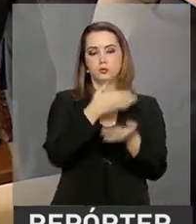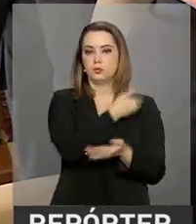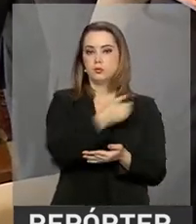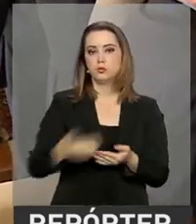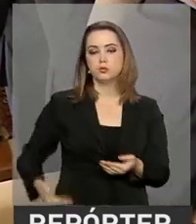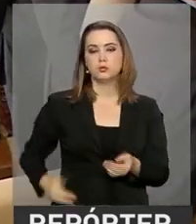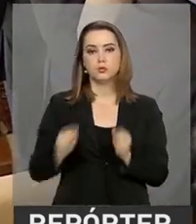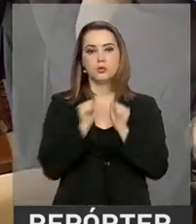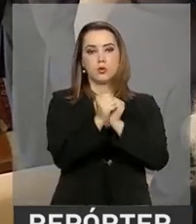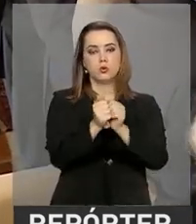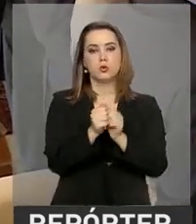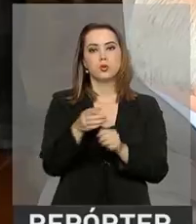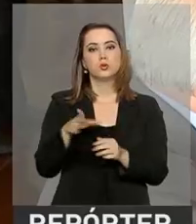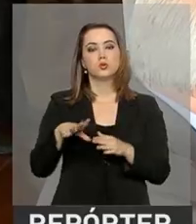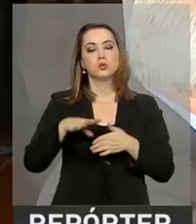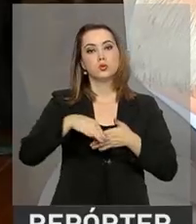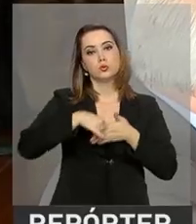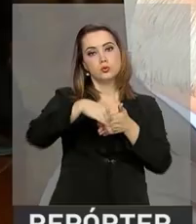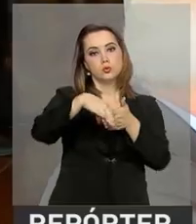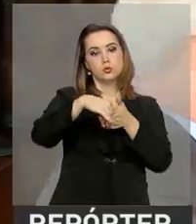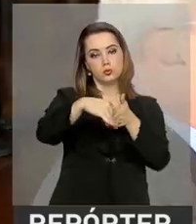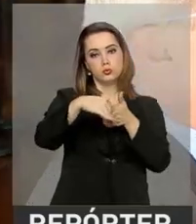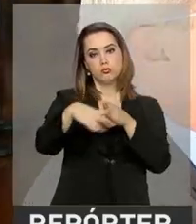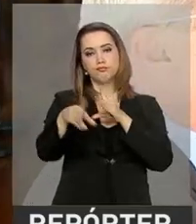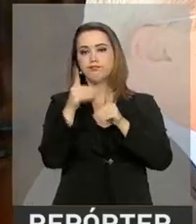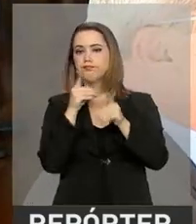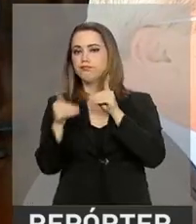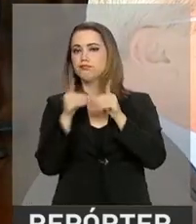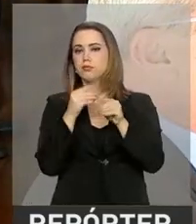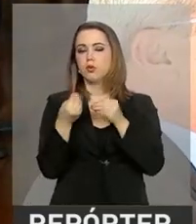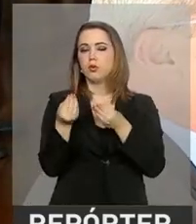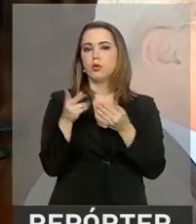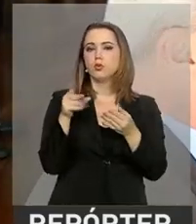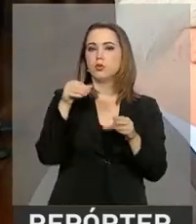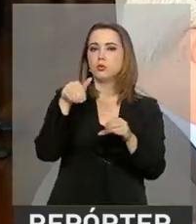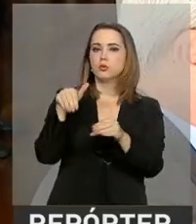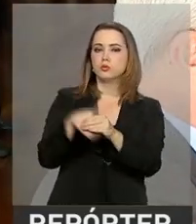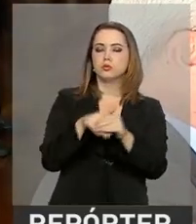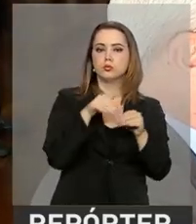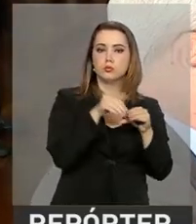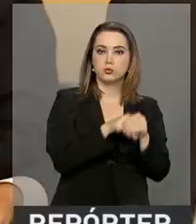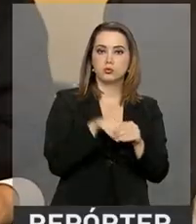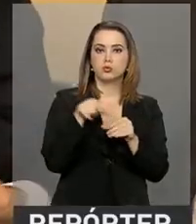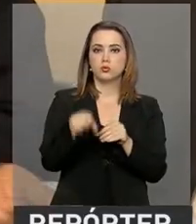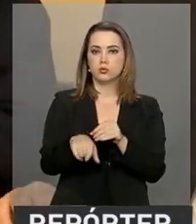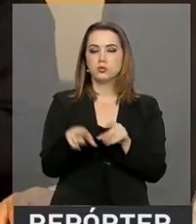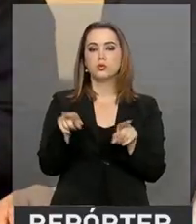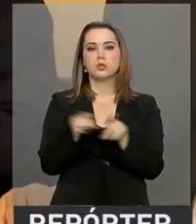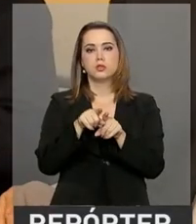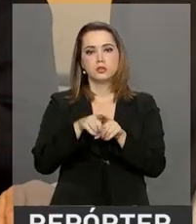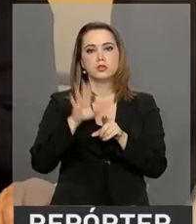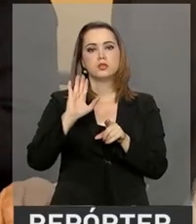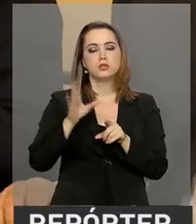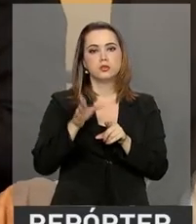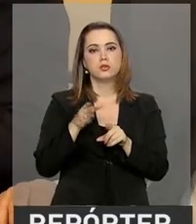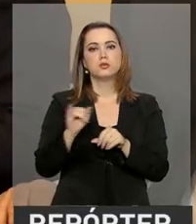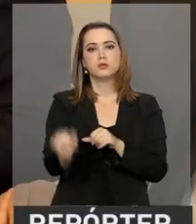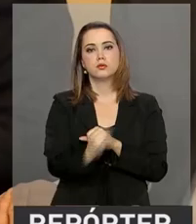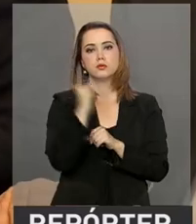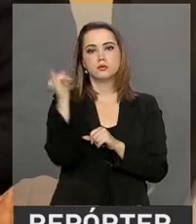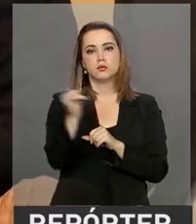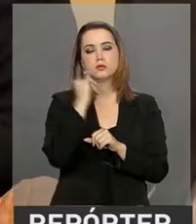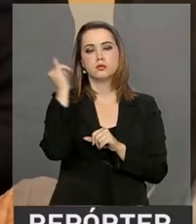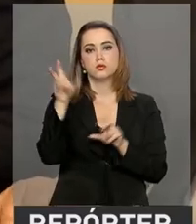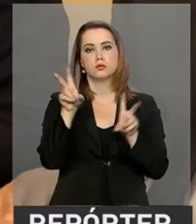Junto com os líderes partidários, discutiram a pauta de votações na Casa e matérias consideradas importantes,